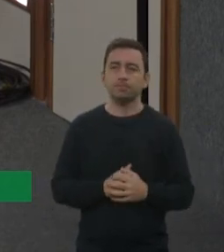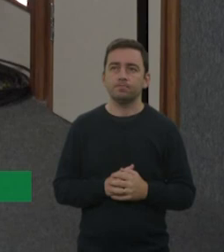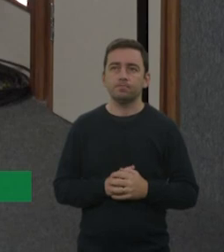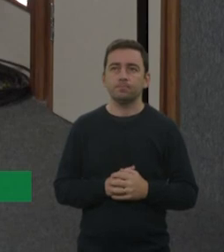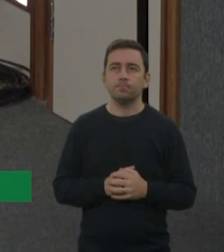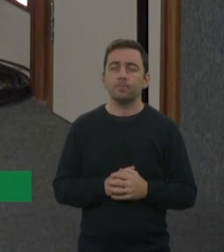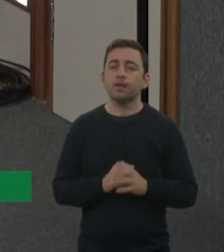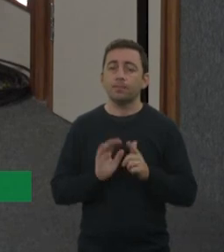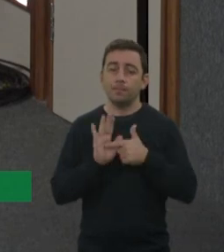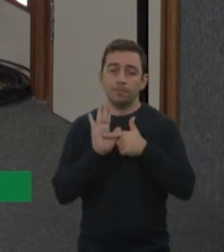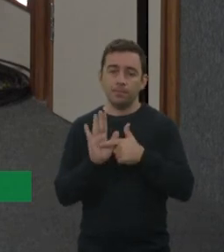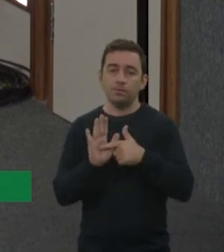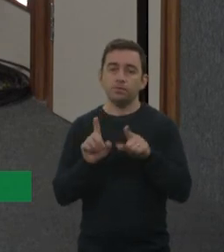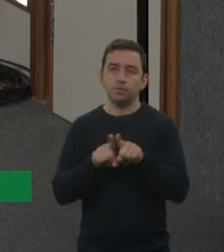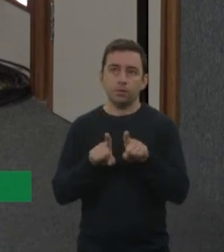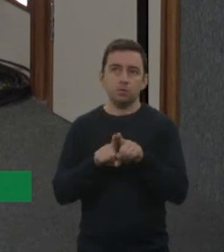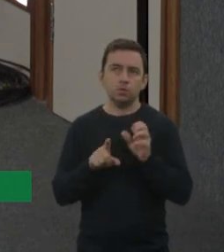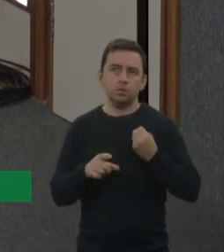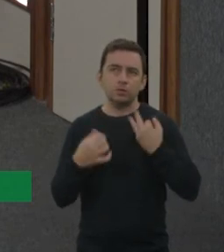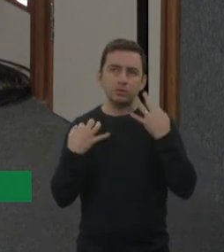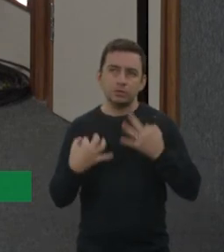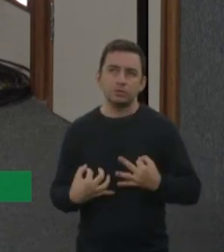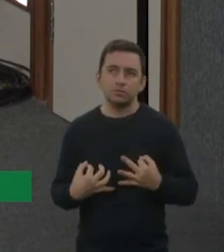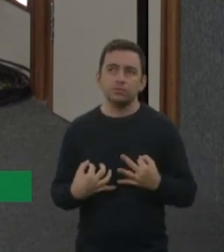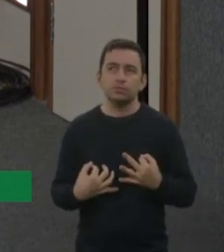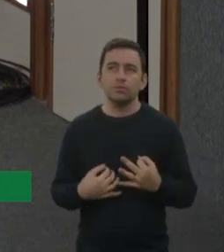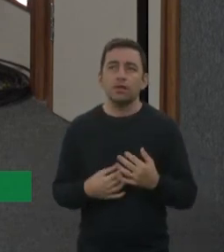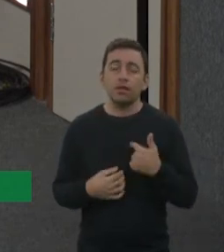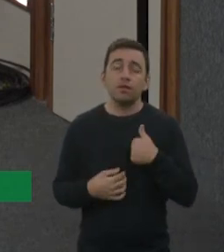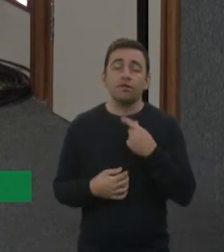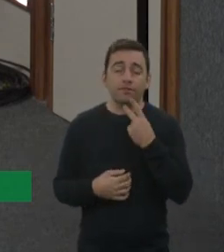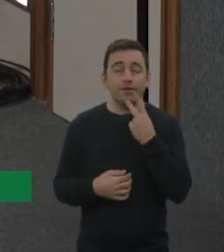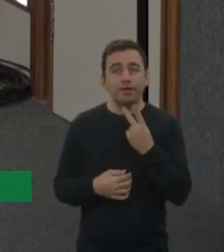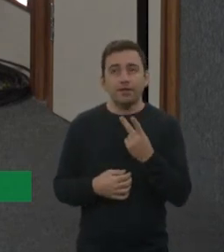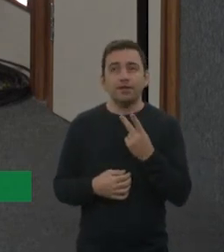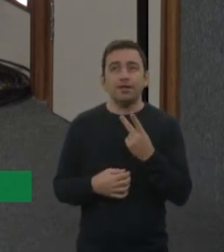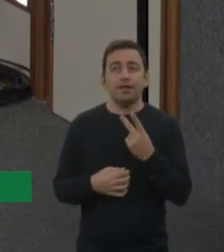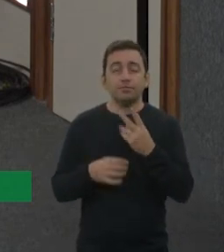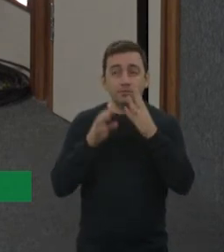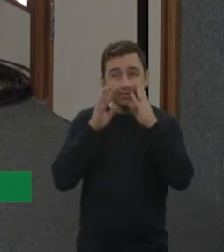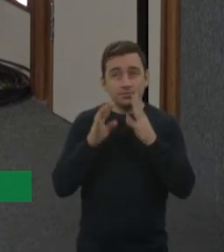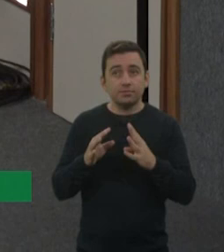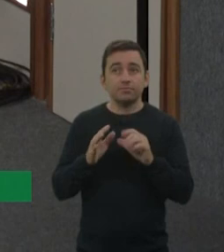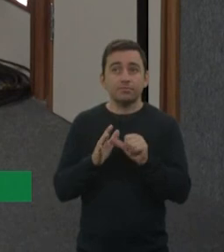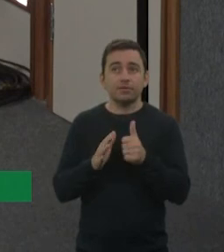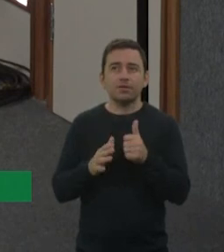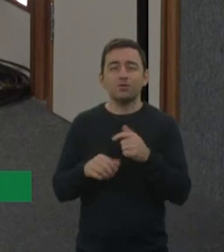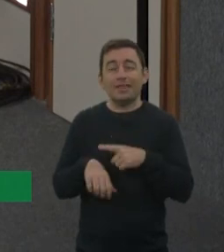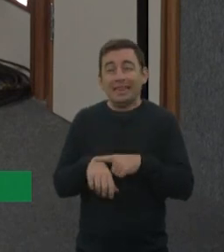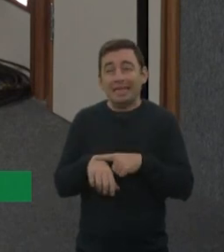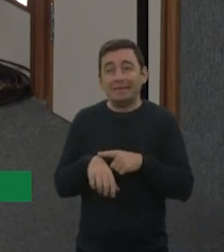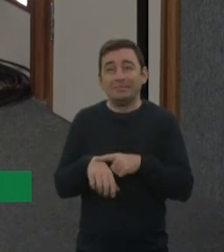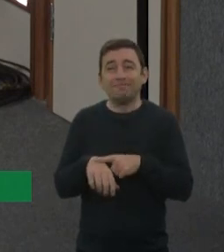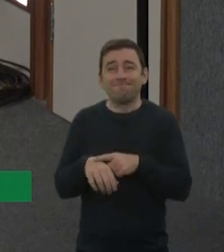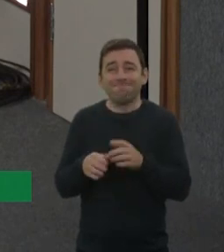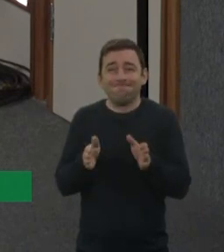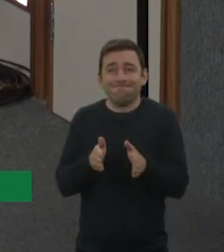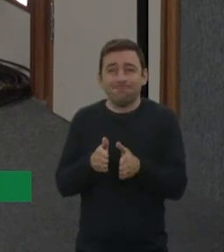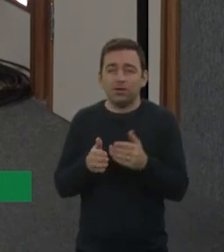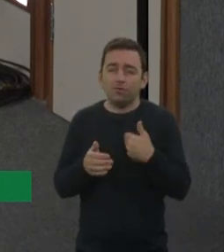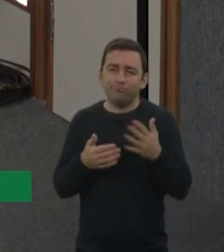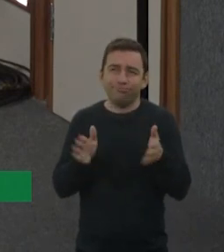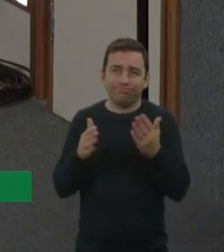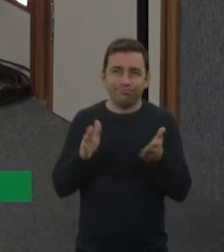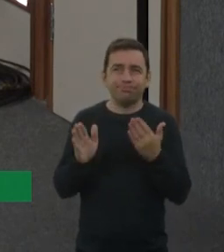295. E ali está descrito o número certinho. E aí eu ia falar sobre a atenção primária, mas como a gente está com o tempo um pouquinho apertado, eu vou passar essa